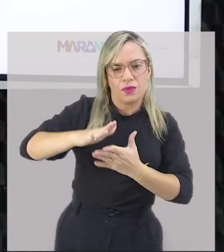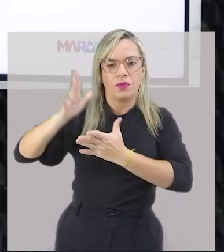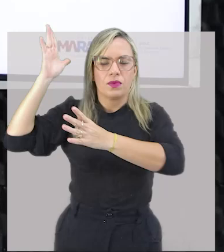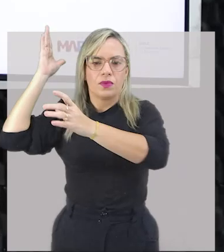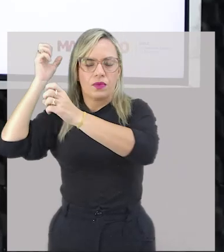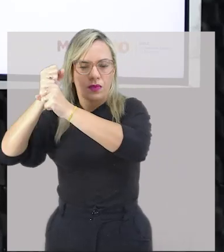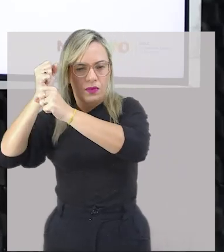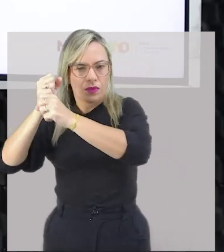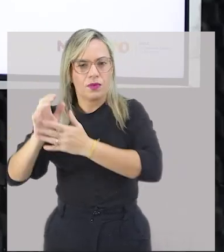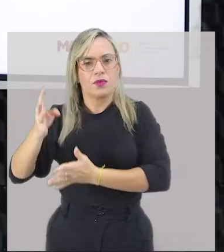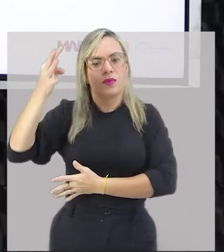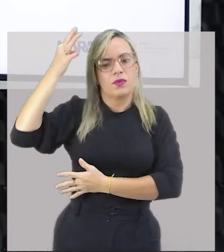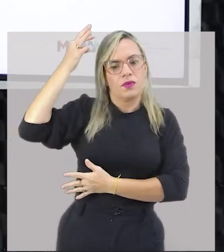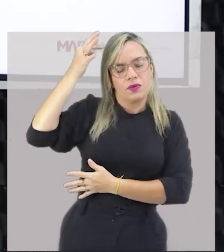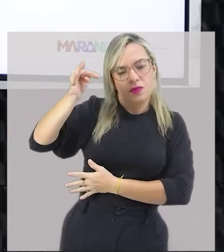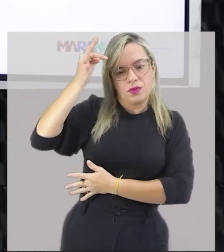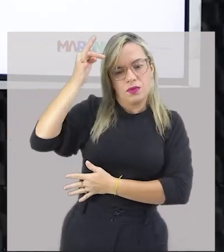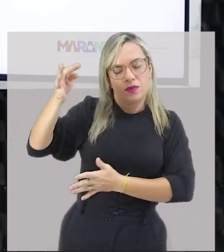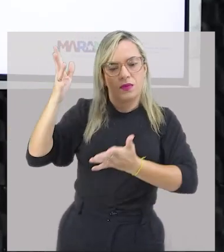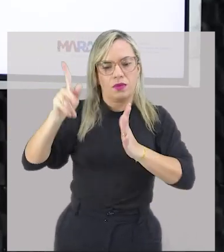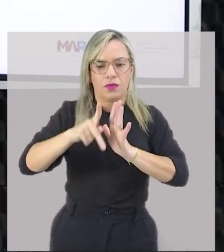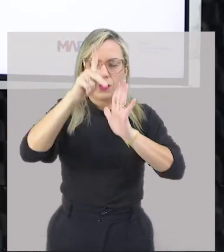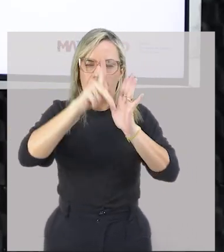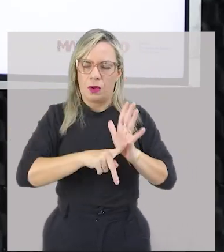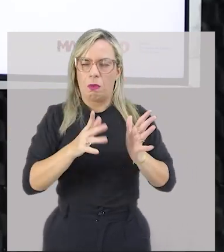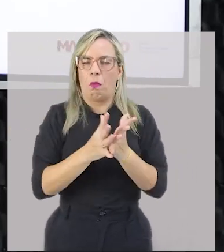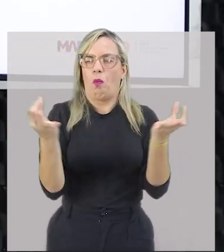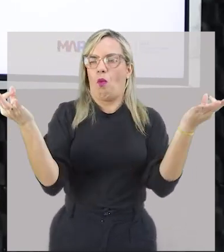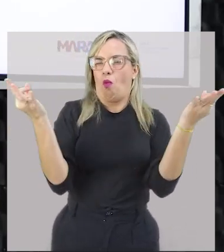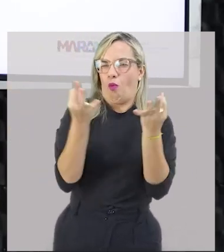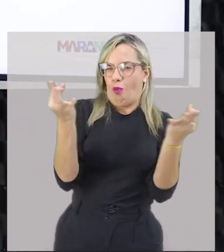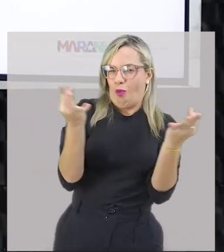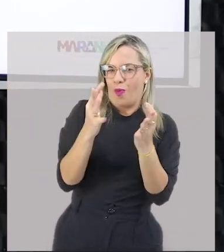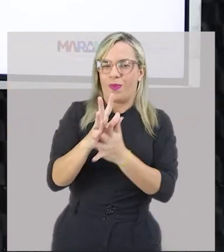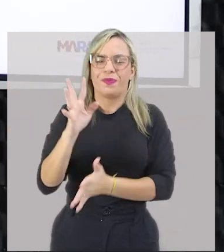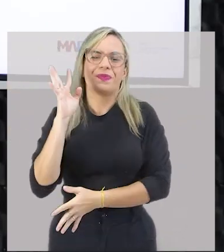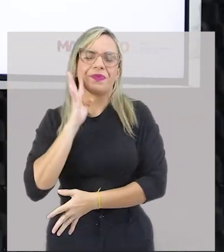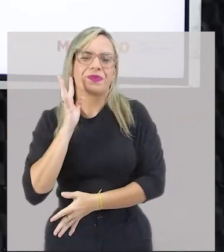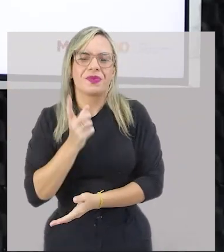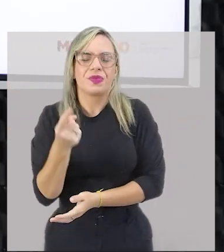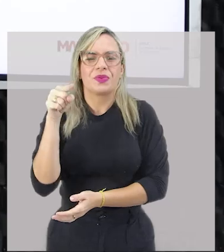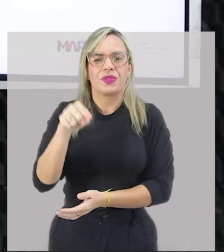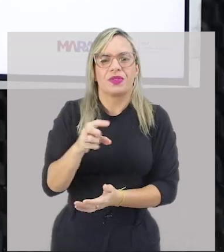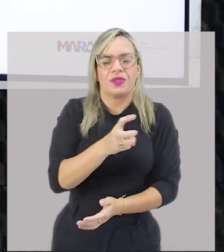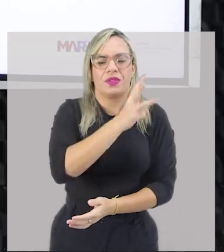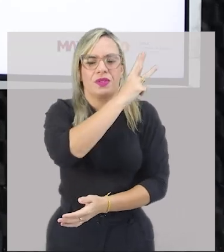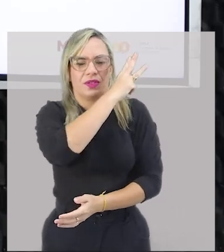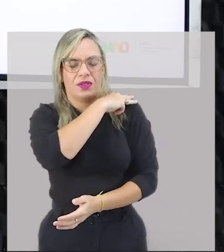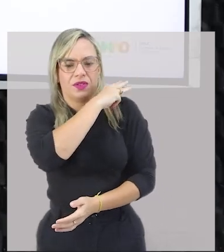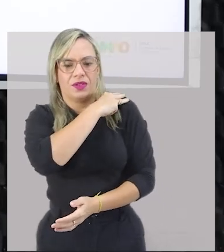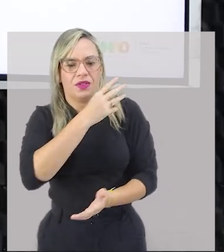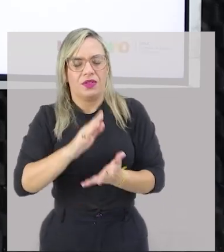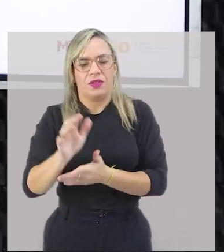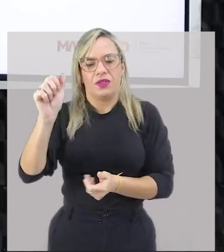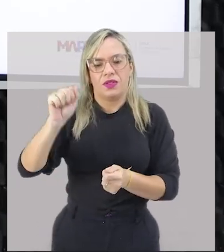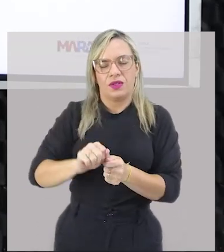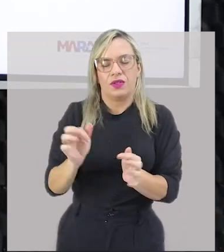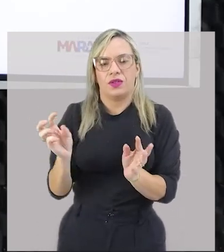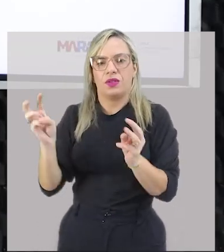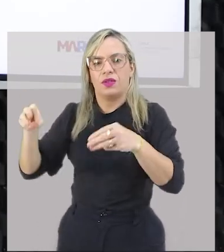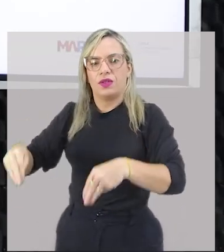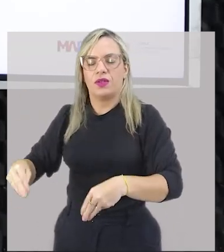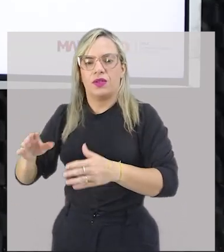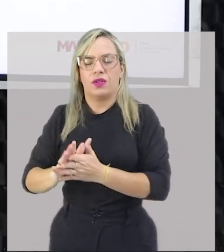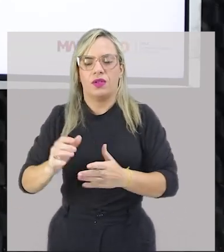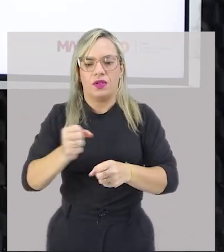pouquinho a teoria, tá? Vai ser um projeto super legal para você aí que está no terceirão e vai fazer no final do